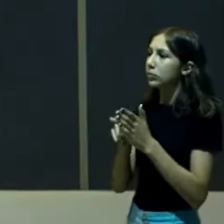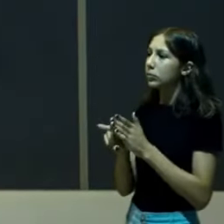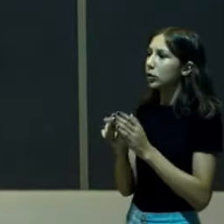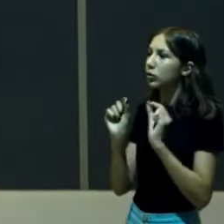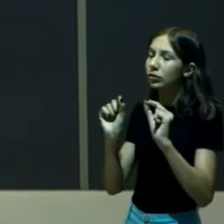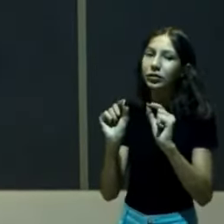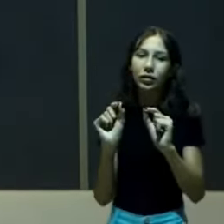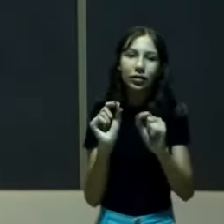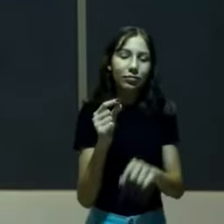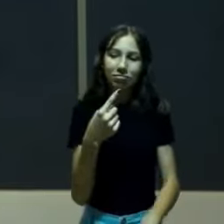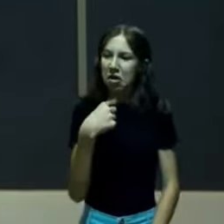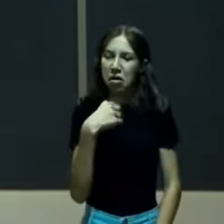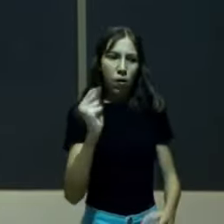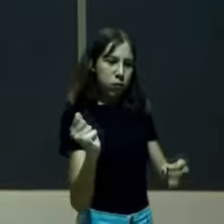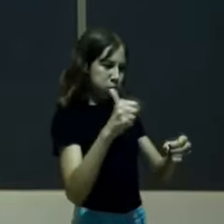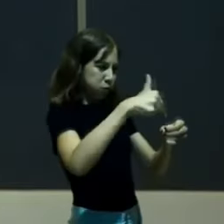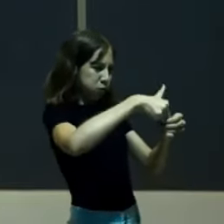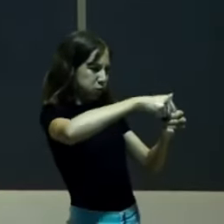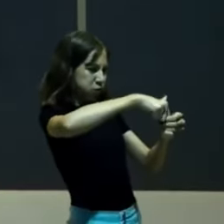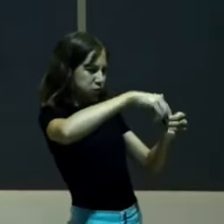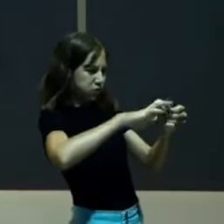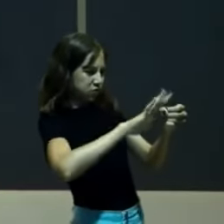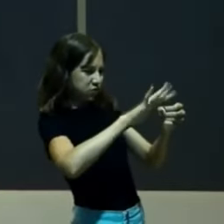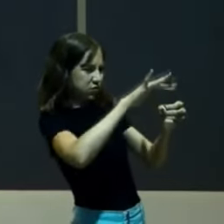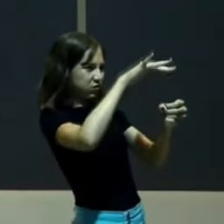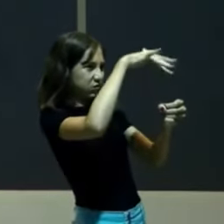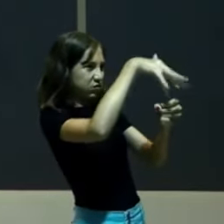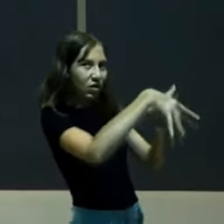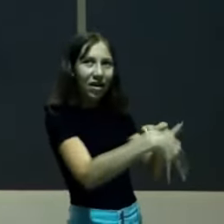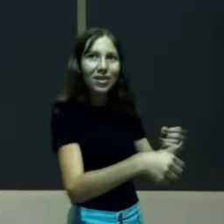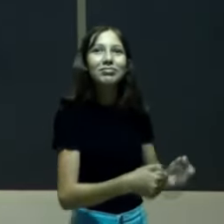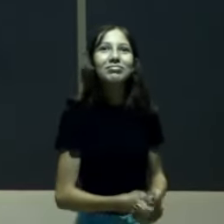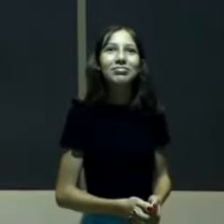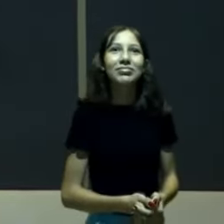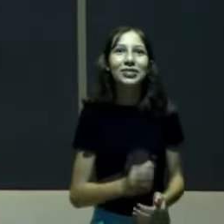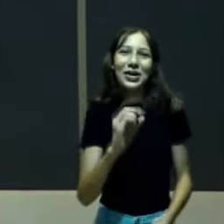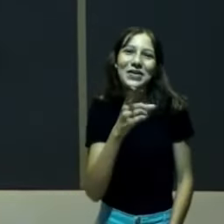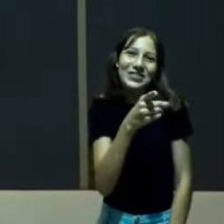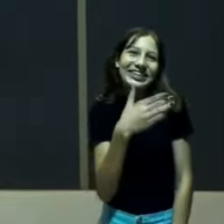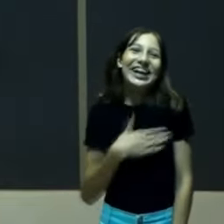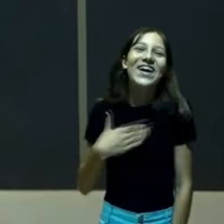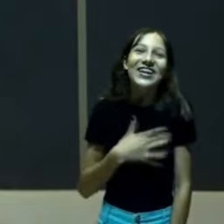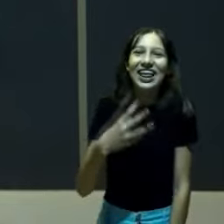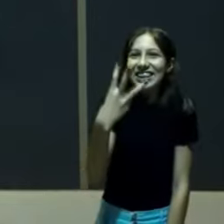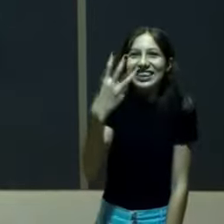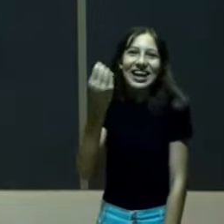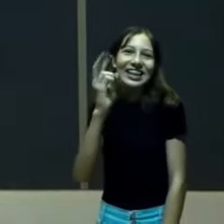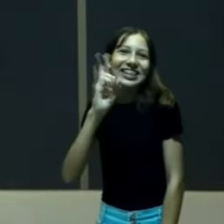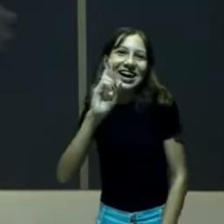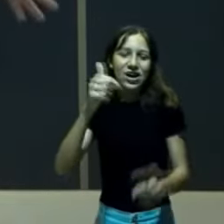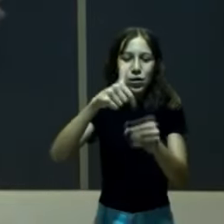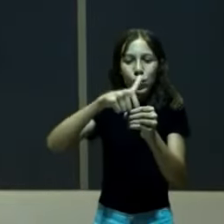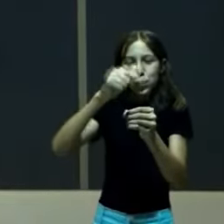até derramar, não é? Ou você gosta de ir lá e fala assim: põe trintão. Não,